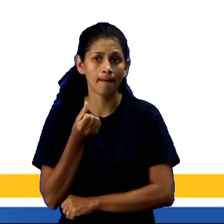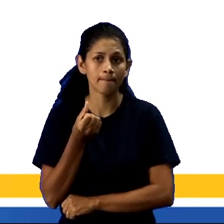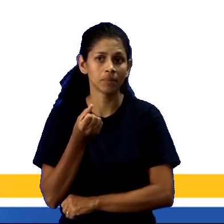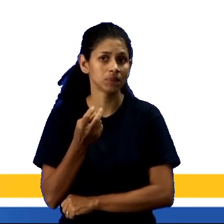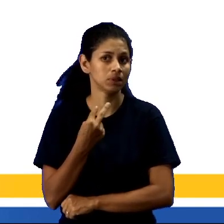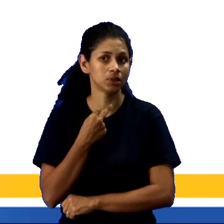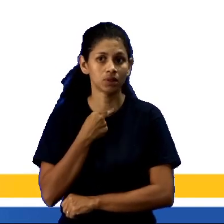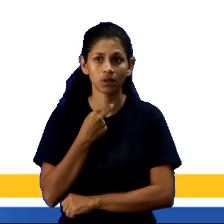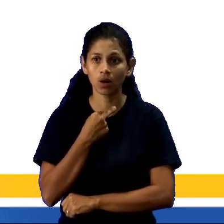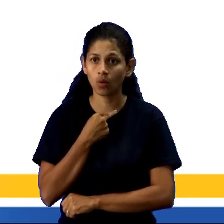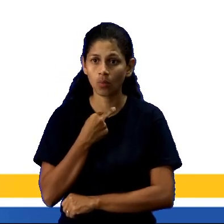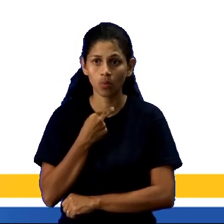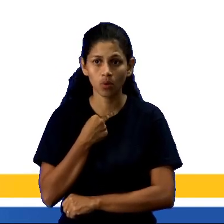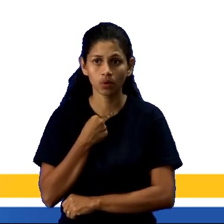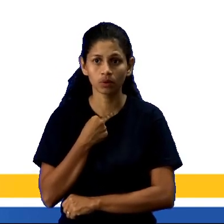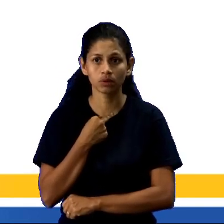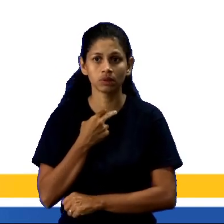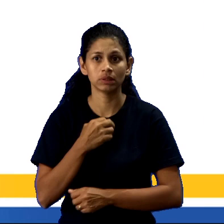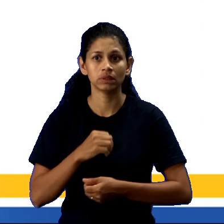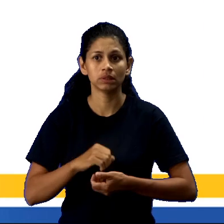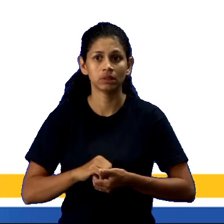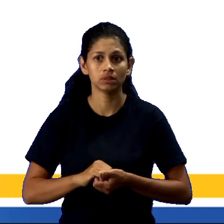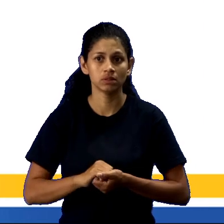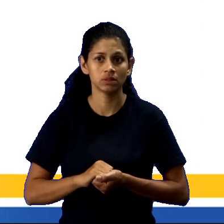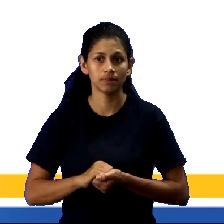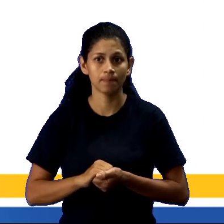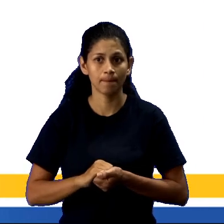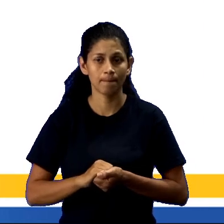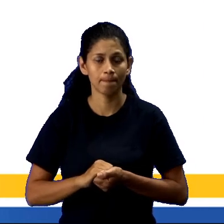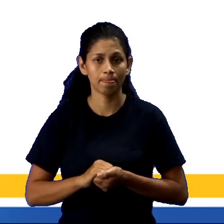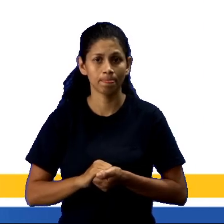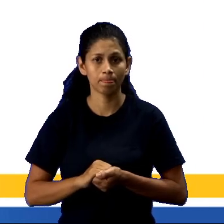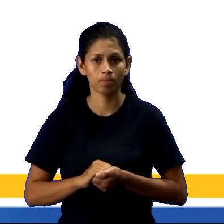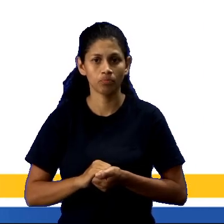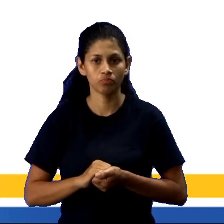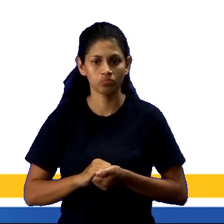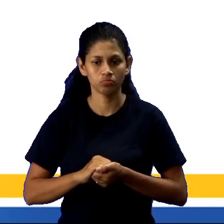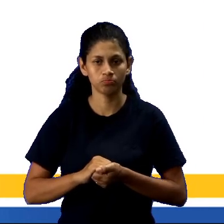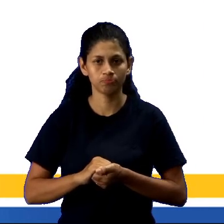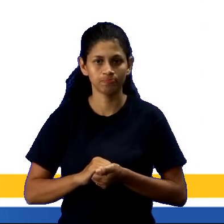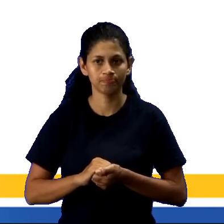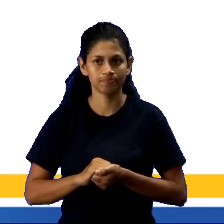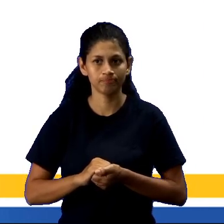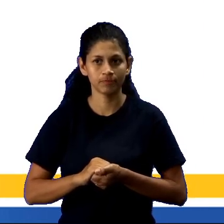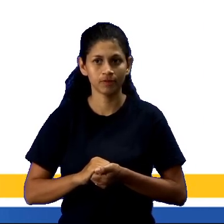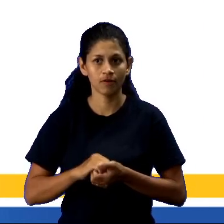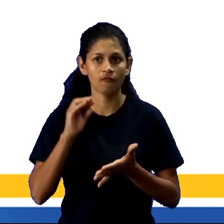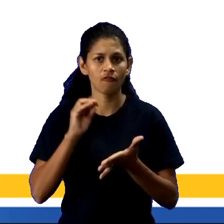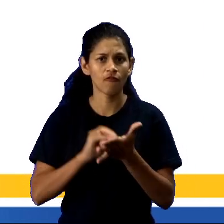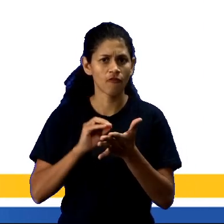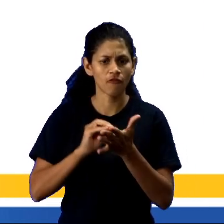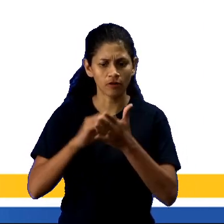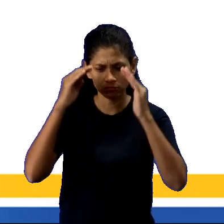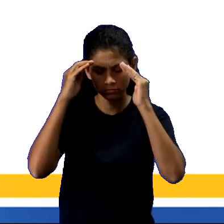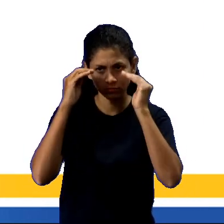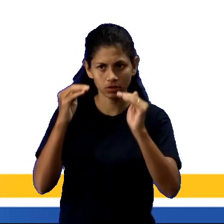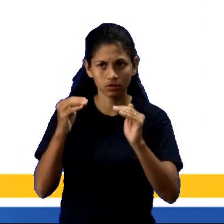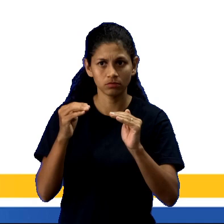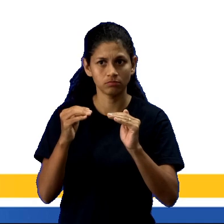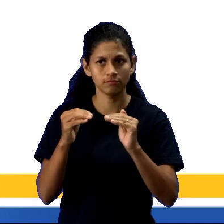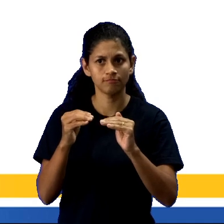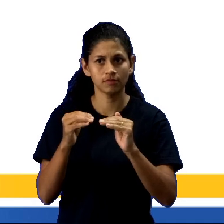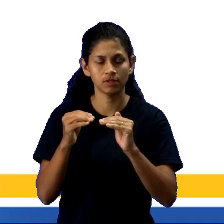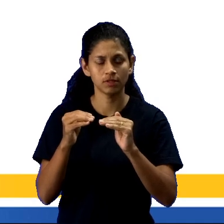é o que o artigo diz e vai se desdobrando nos incisos, desobedecer a sinalização de trânsito